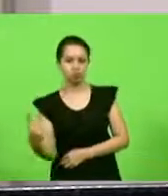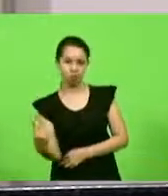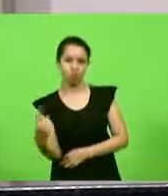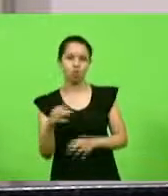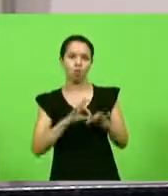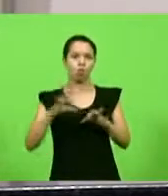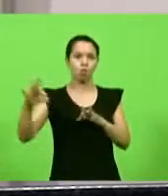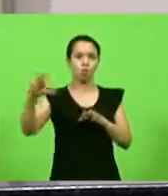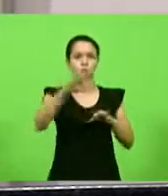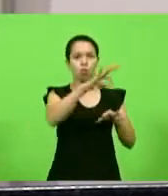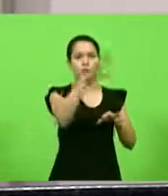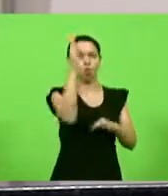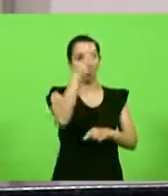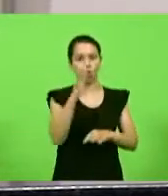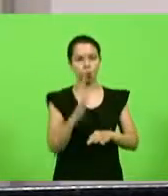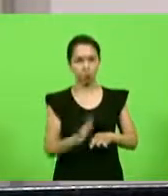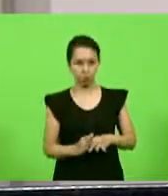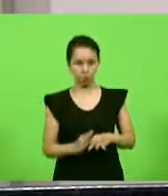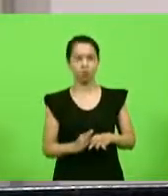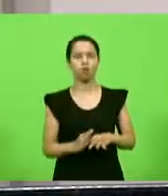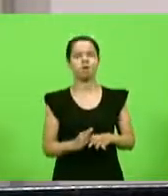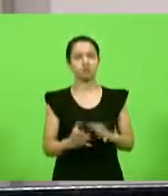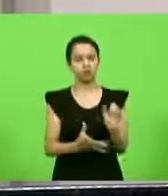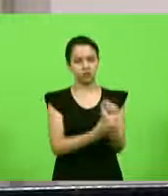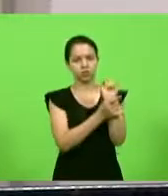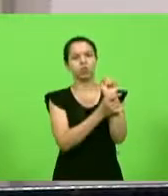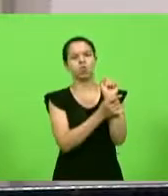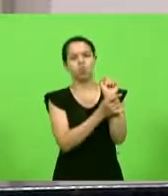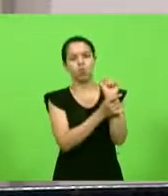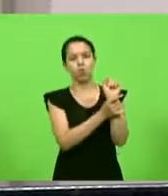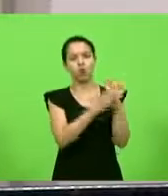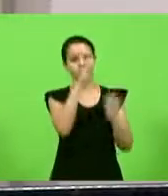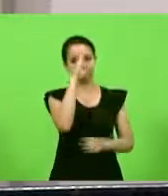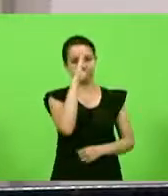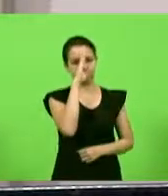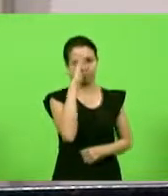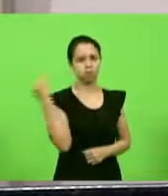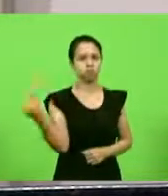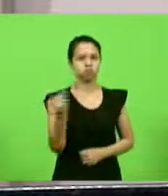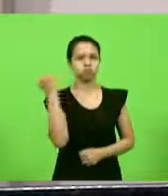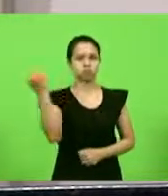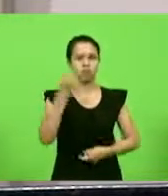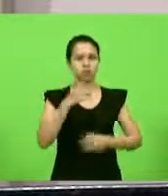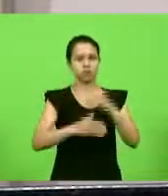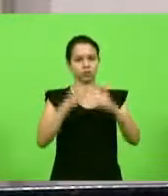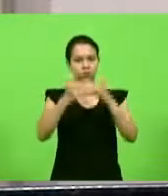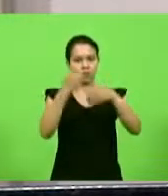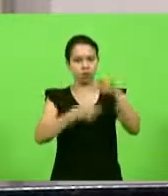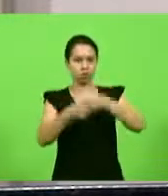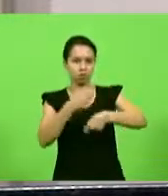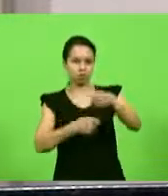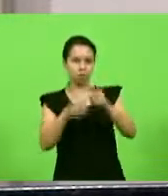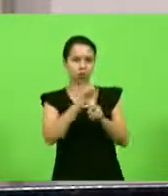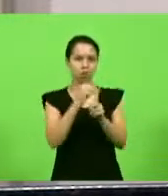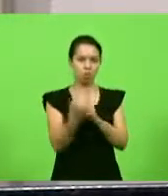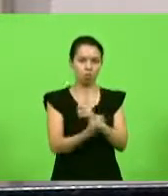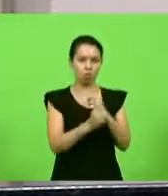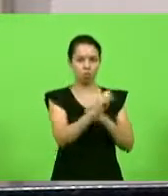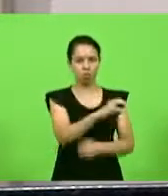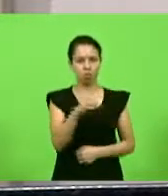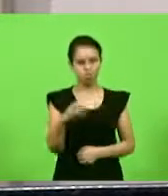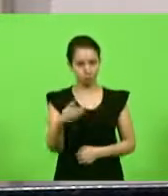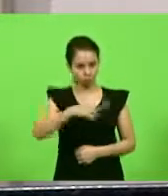segura. É fundamental para o desenvolvimento econômico e social de Santa Catarina que